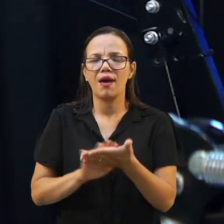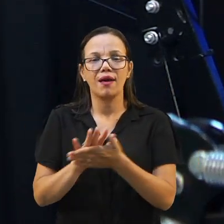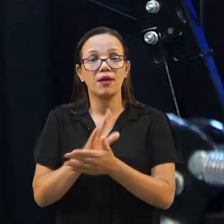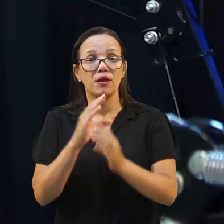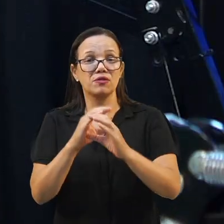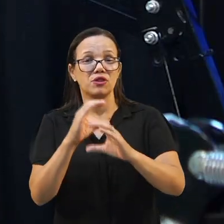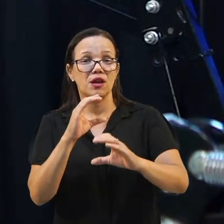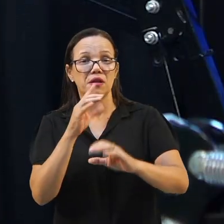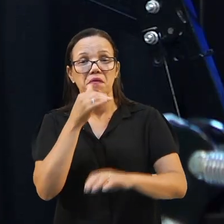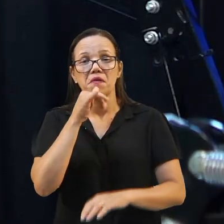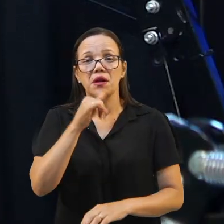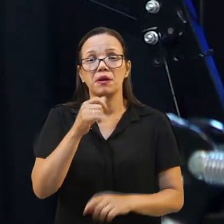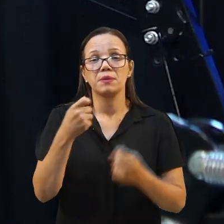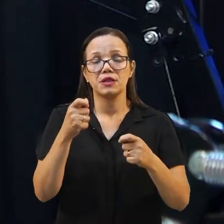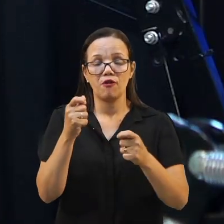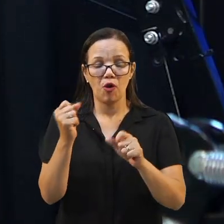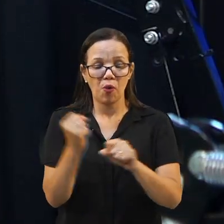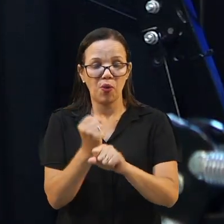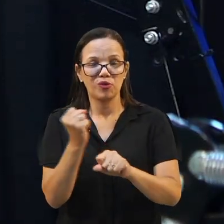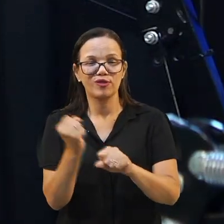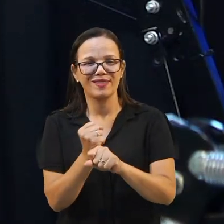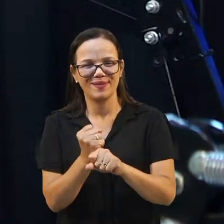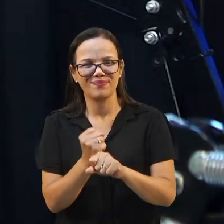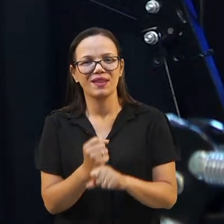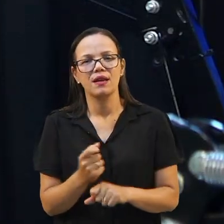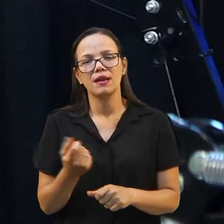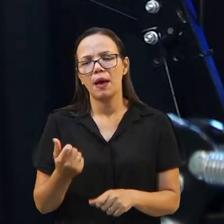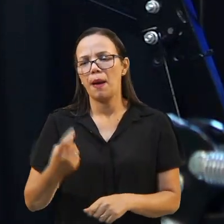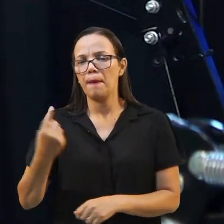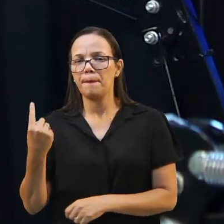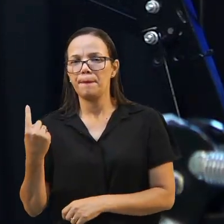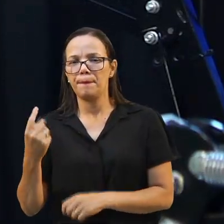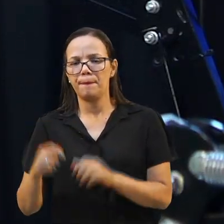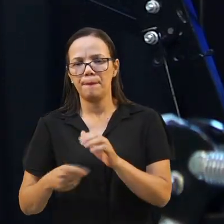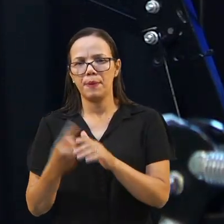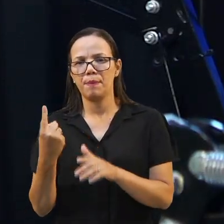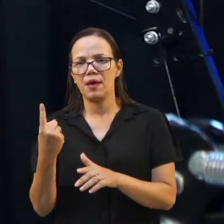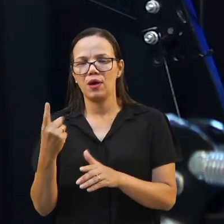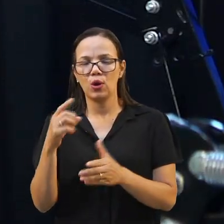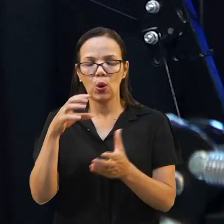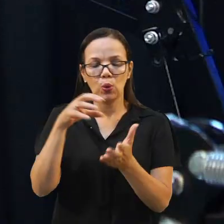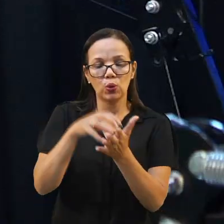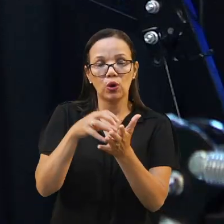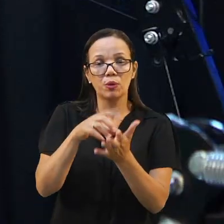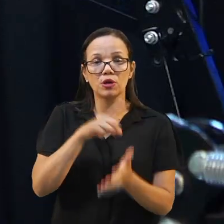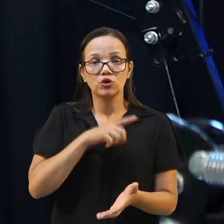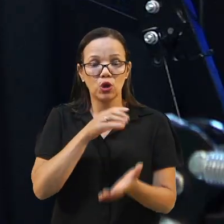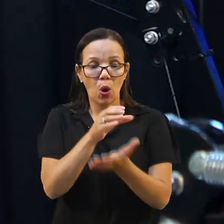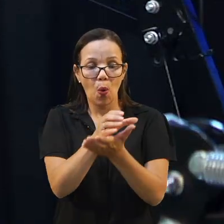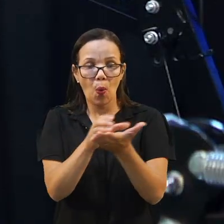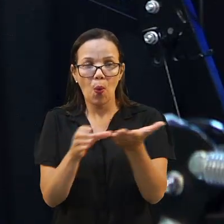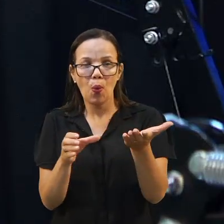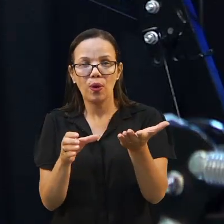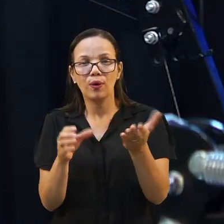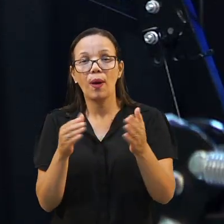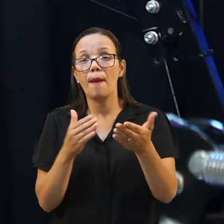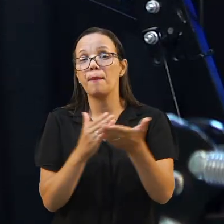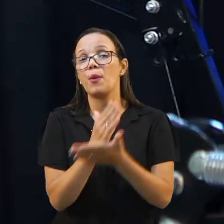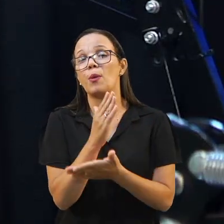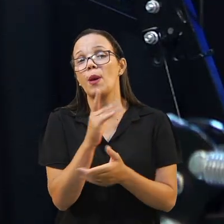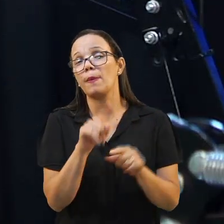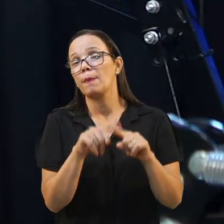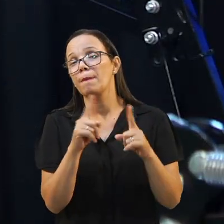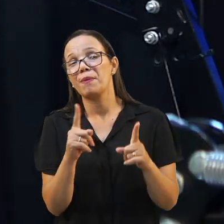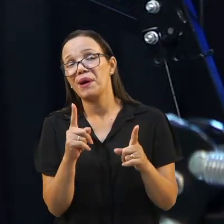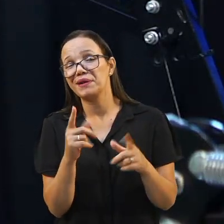engenharia elétrica precisava de ser construída. E a primeira turma tinha um currículo aprovado que não tinha muito a